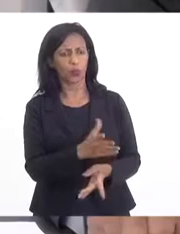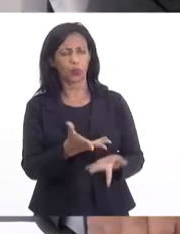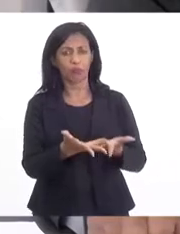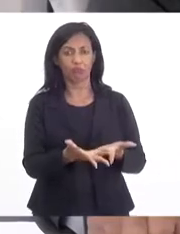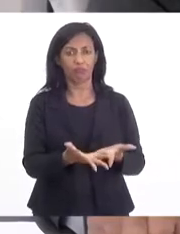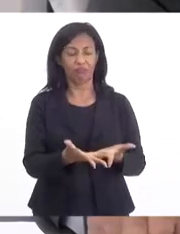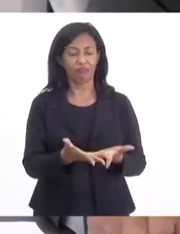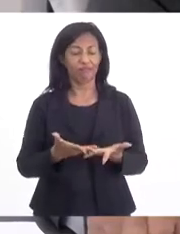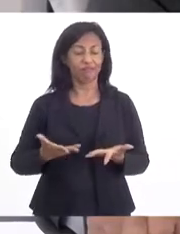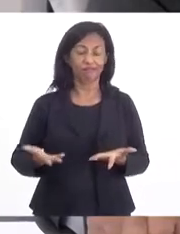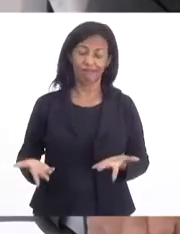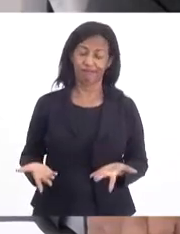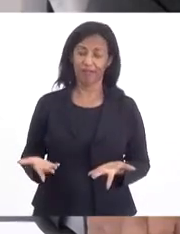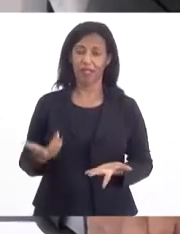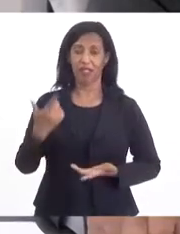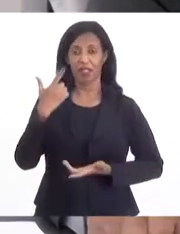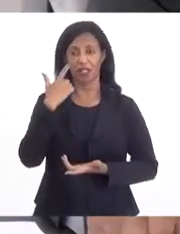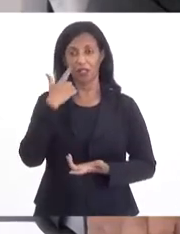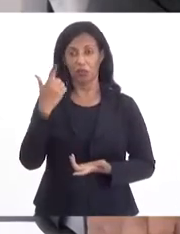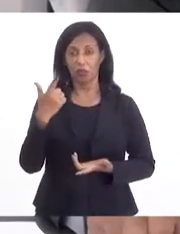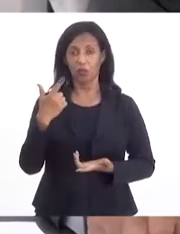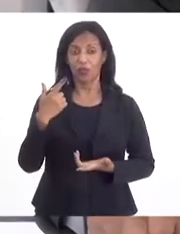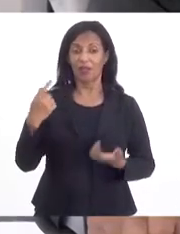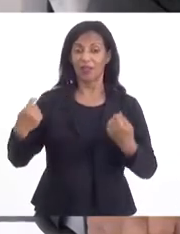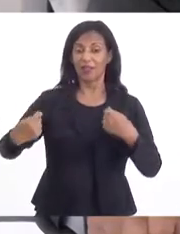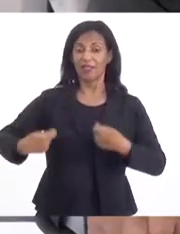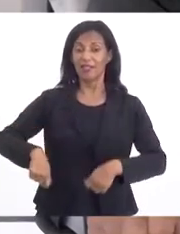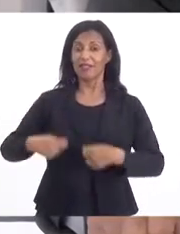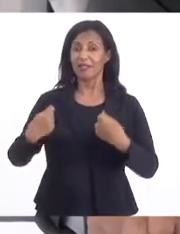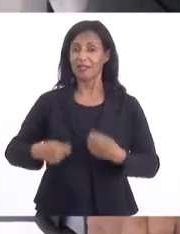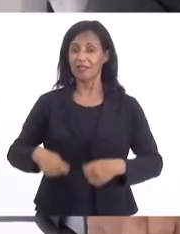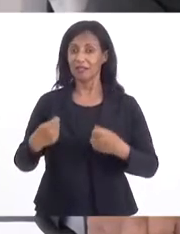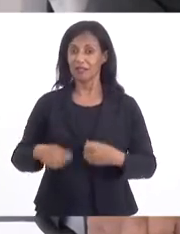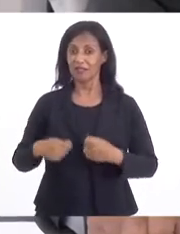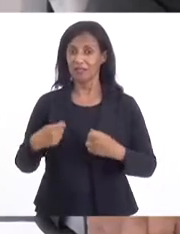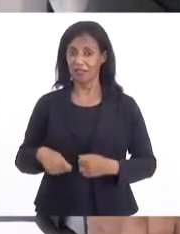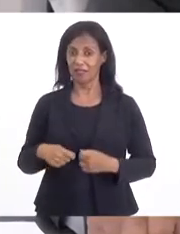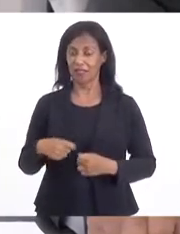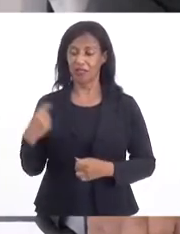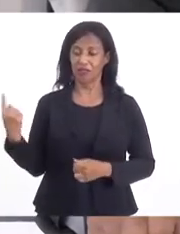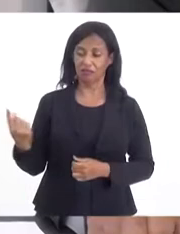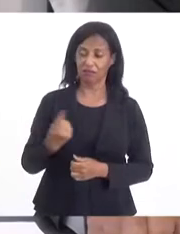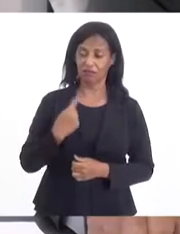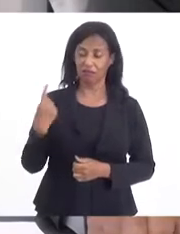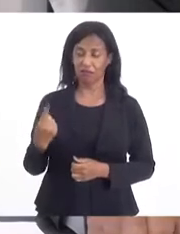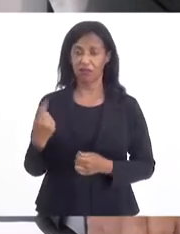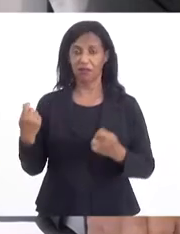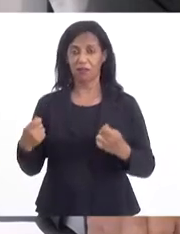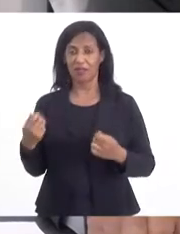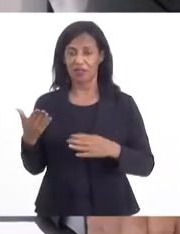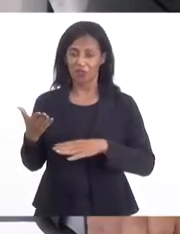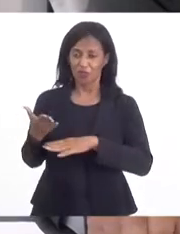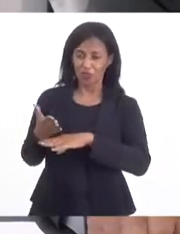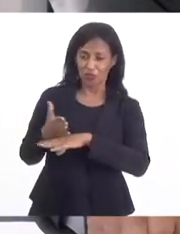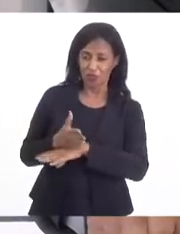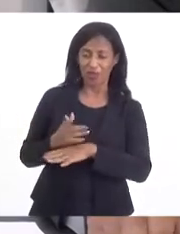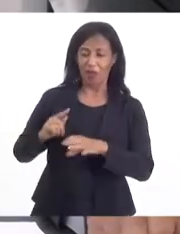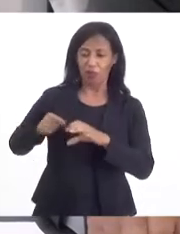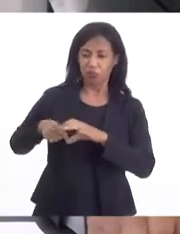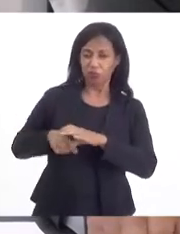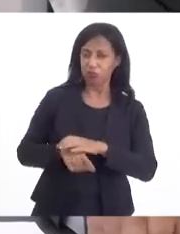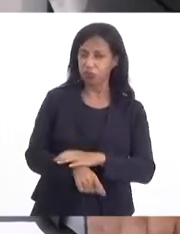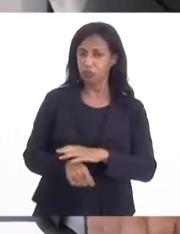Então, estou levantando isso para a necessidade que a gente vai ter de entrar muito fundo nessas